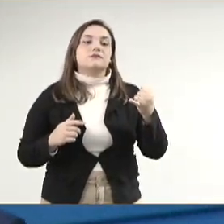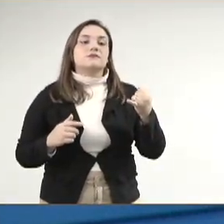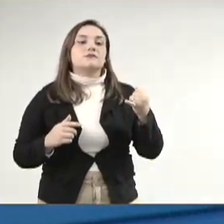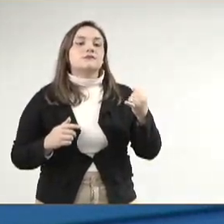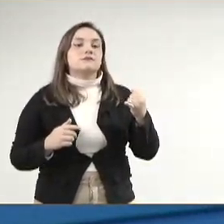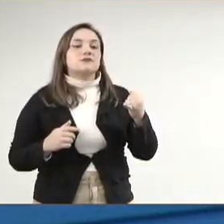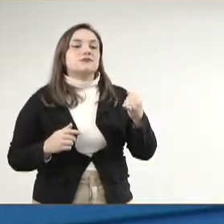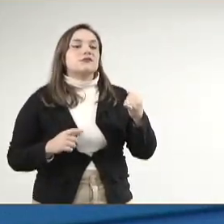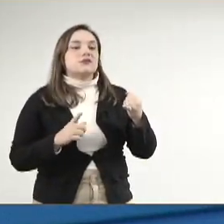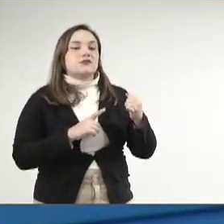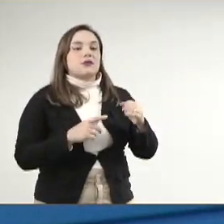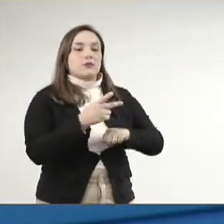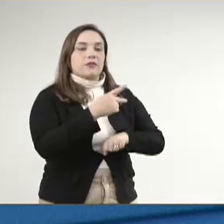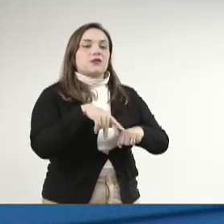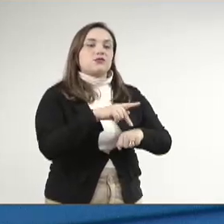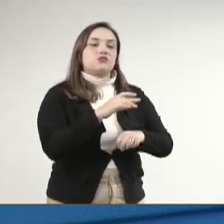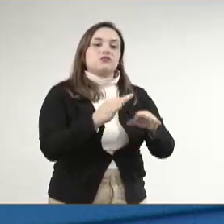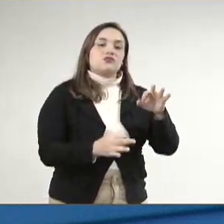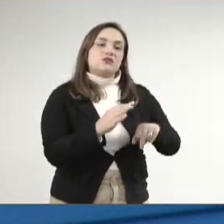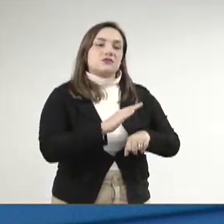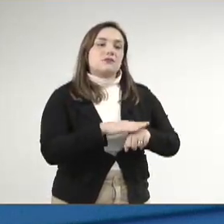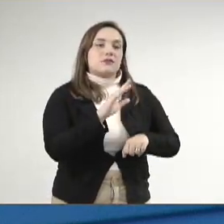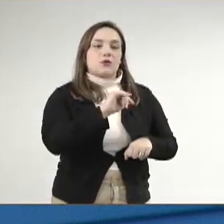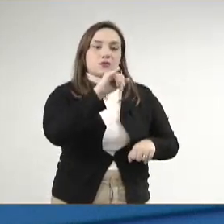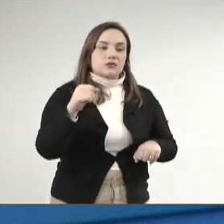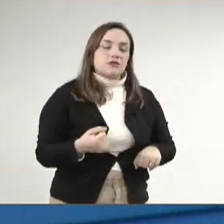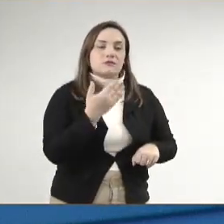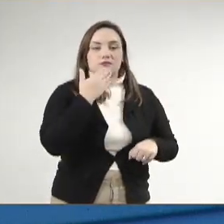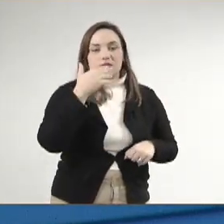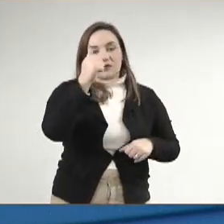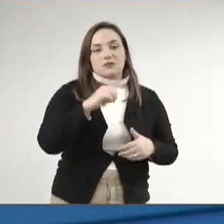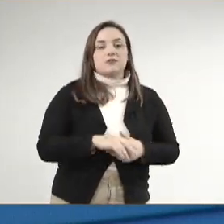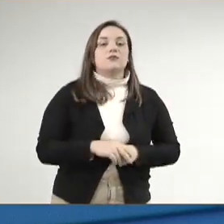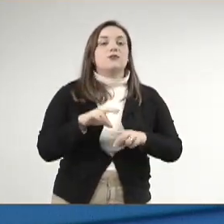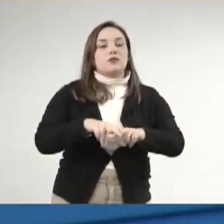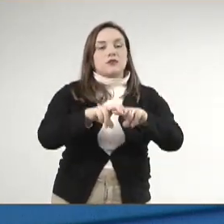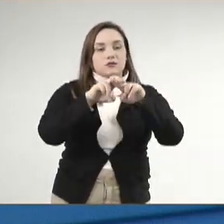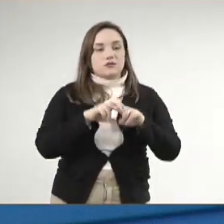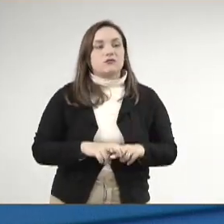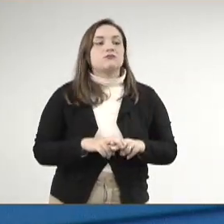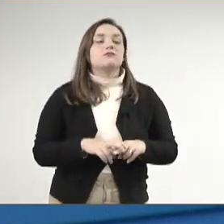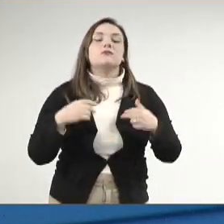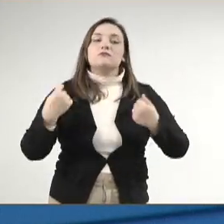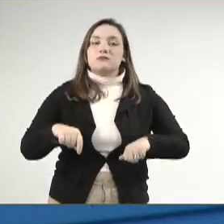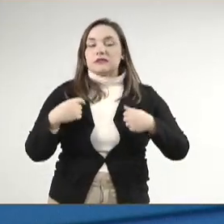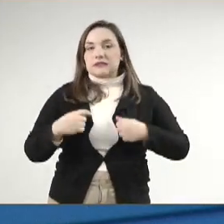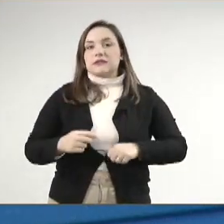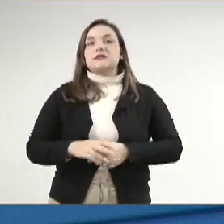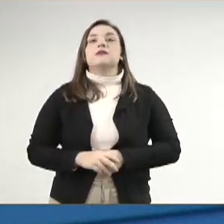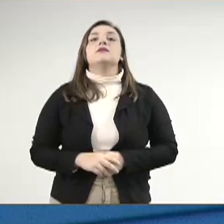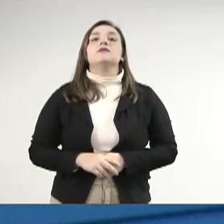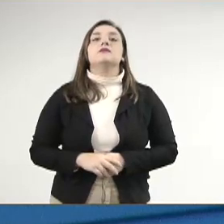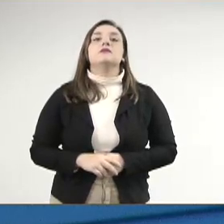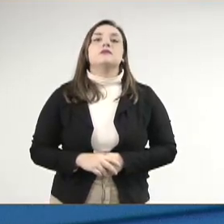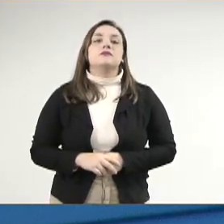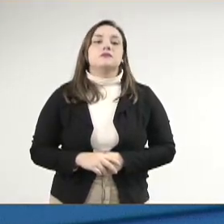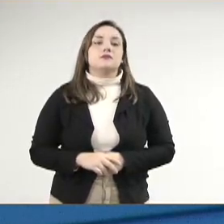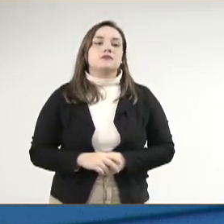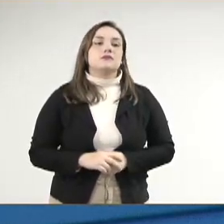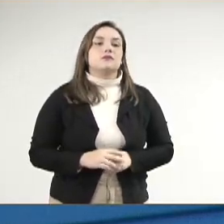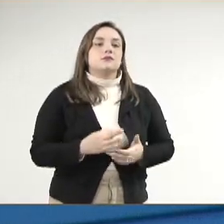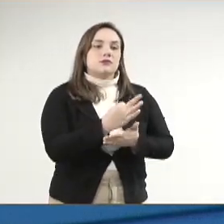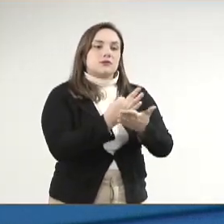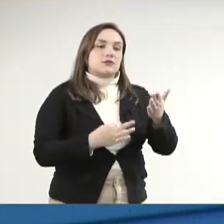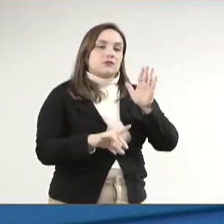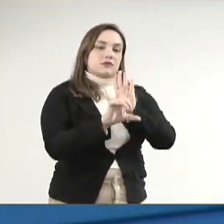por um país mais justo e com melhores oportunidades para todos. Para tanto, é imprescindível que o texto do projeto